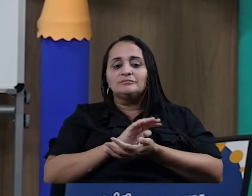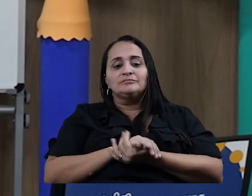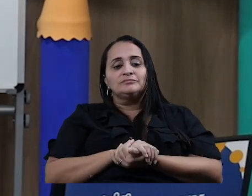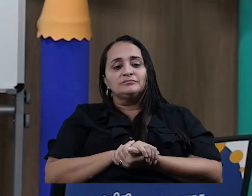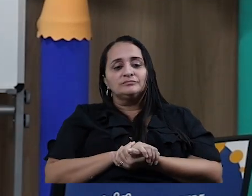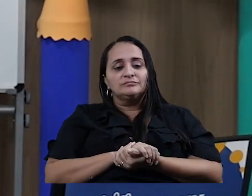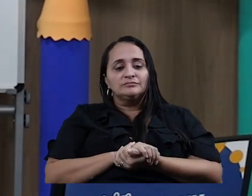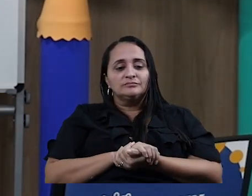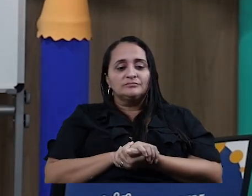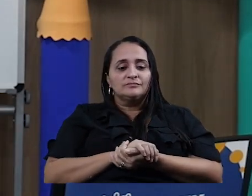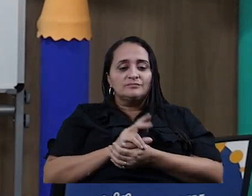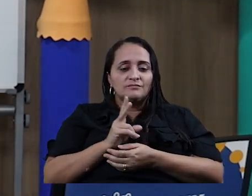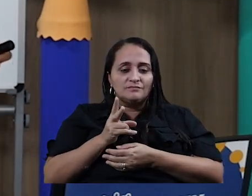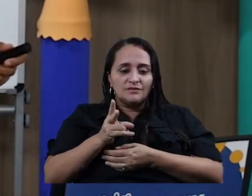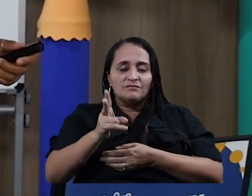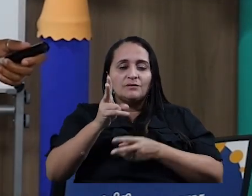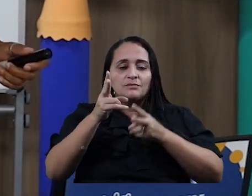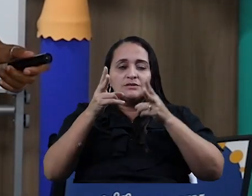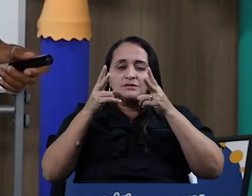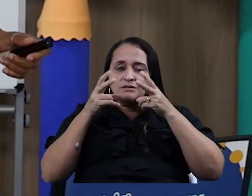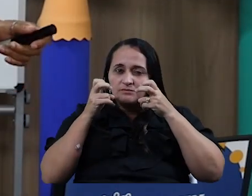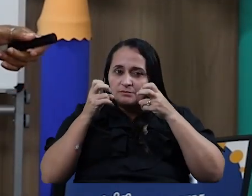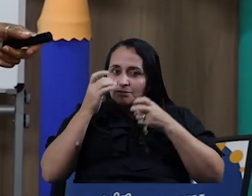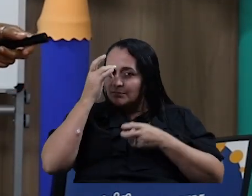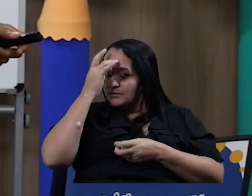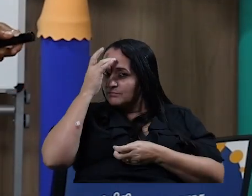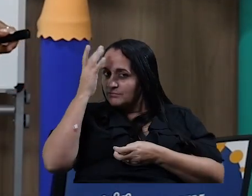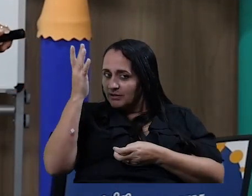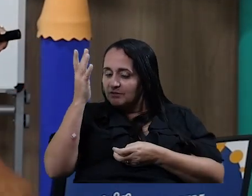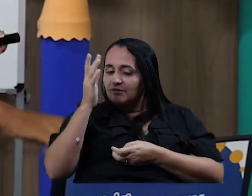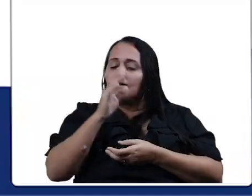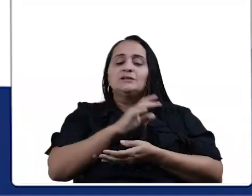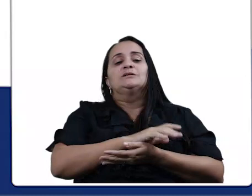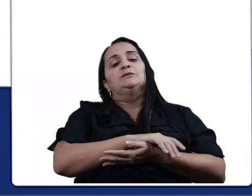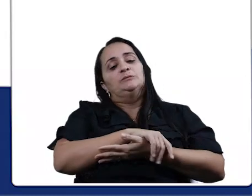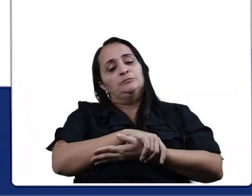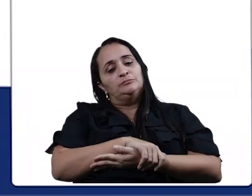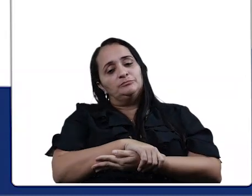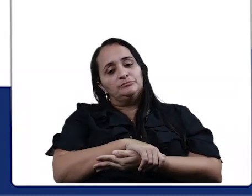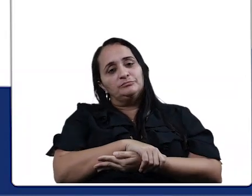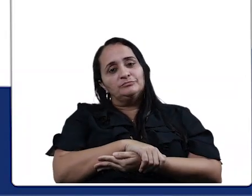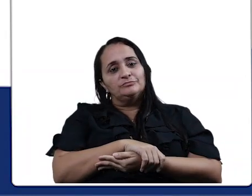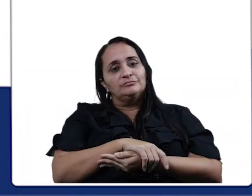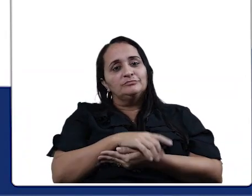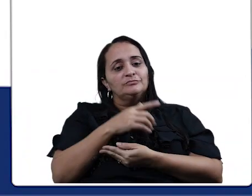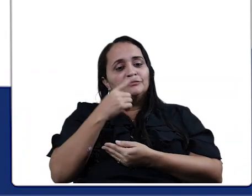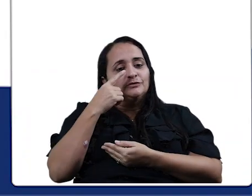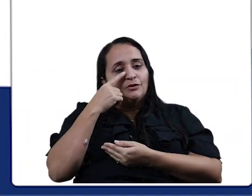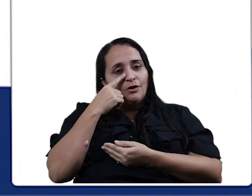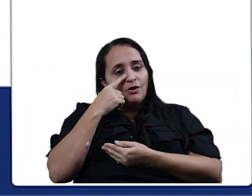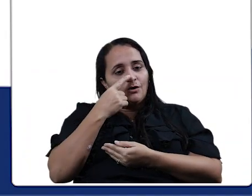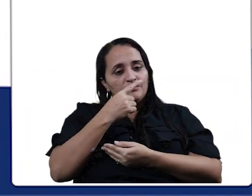Vamos adiante, porque você vai perceber isso mais fácil. Observe aqui.